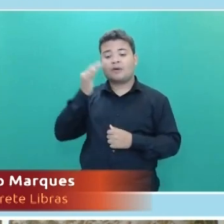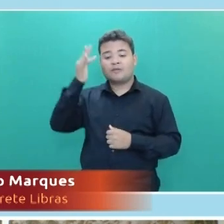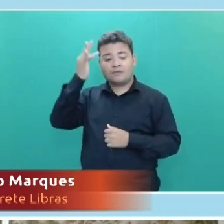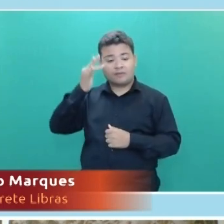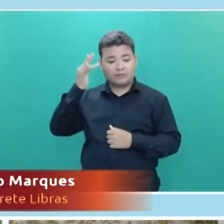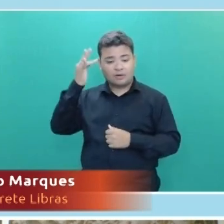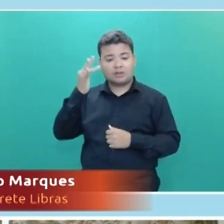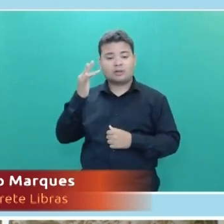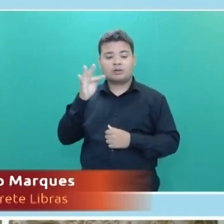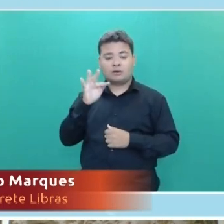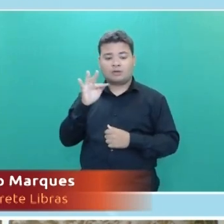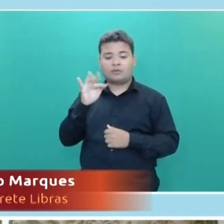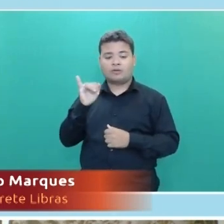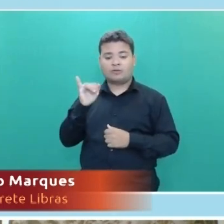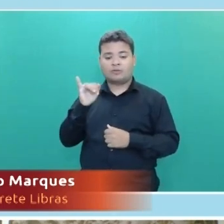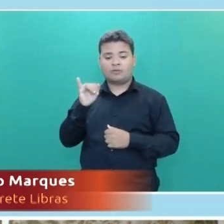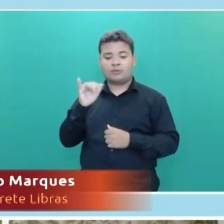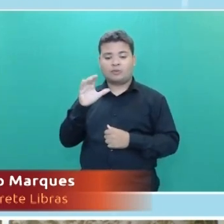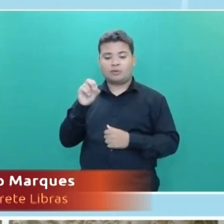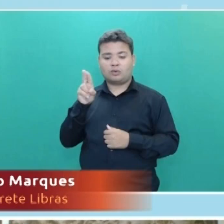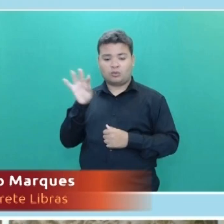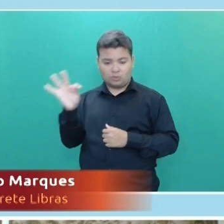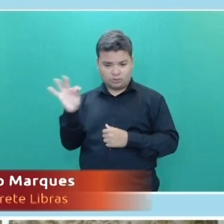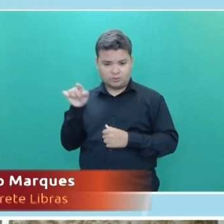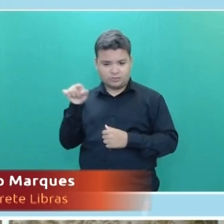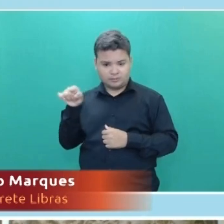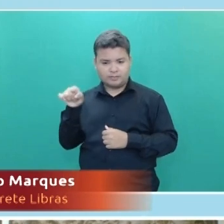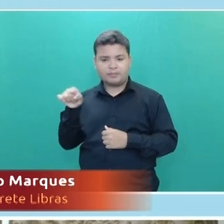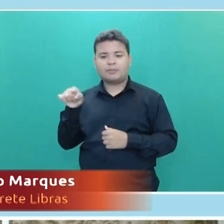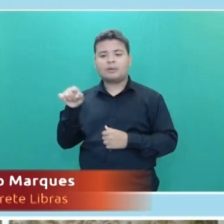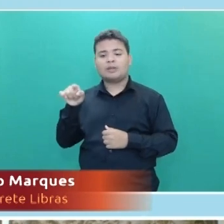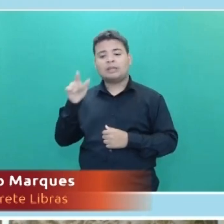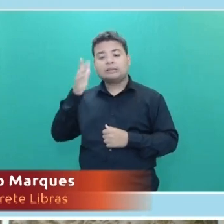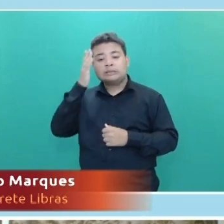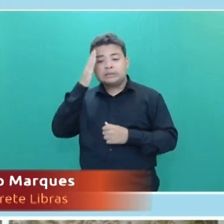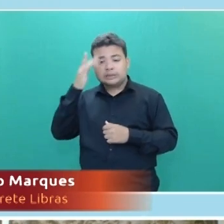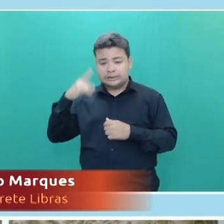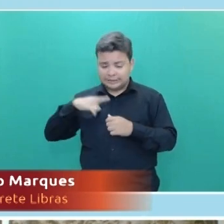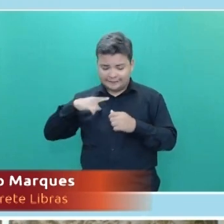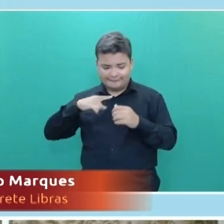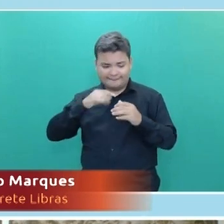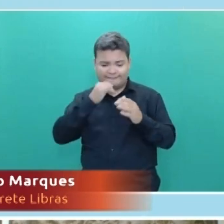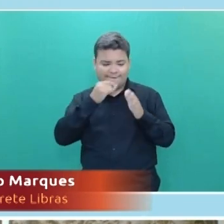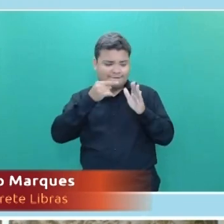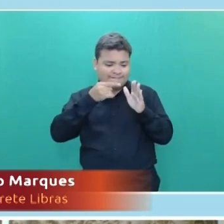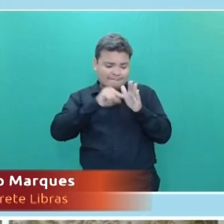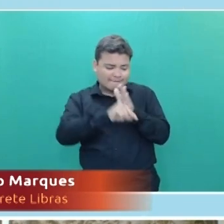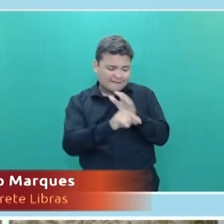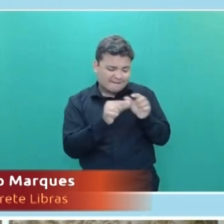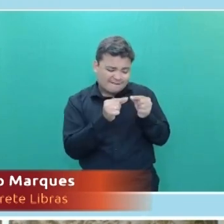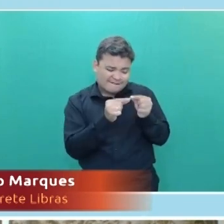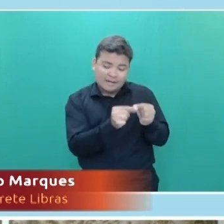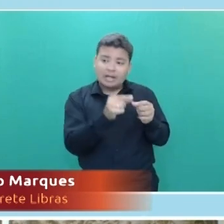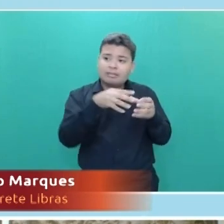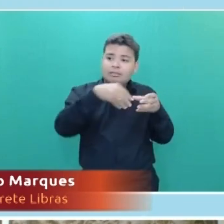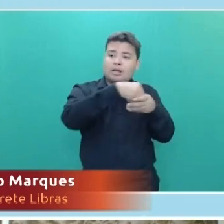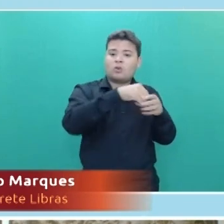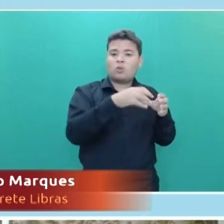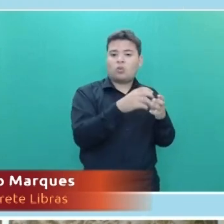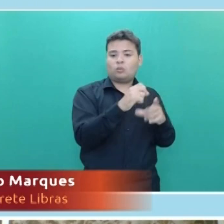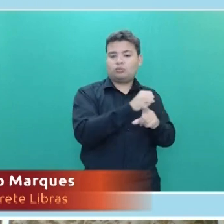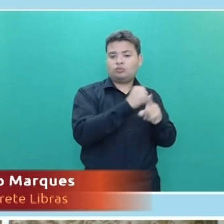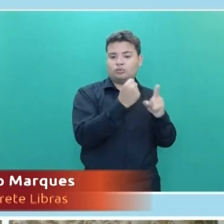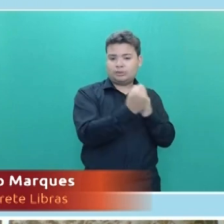do poder. Então, o poder ele é microfisicamente disseminado entre os grupos sociais e os subgrupos.